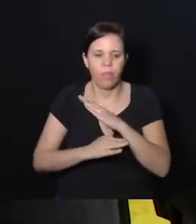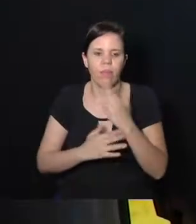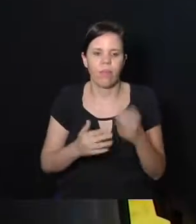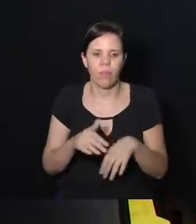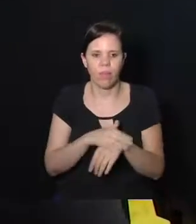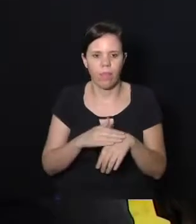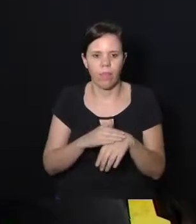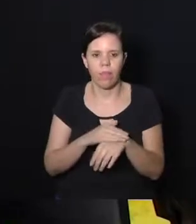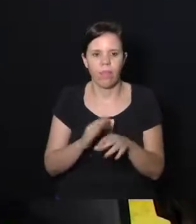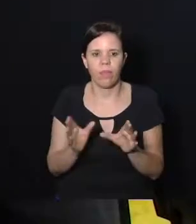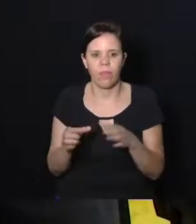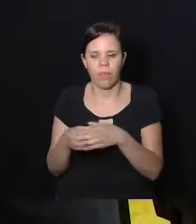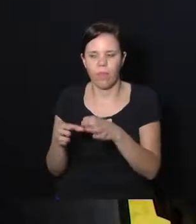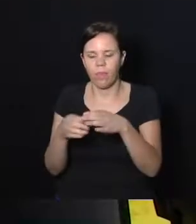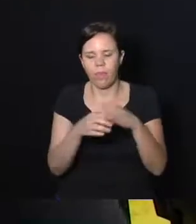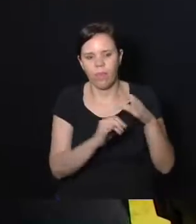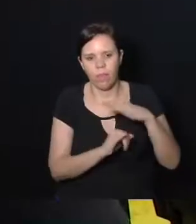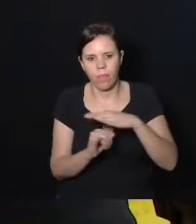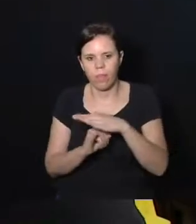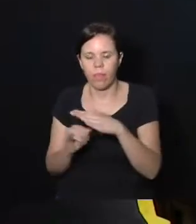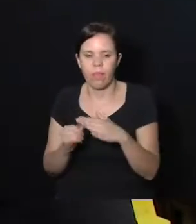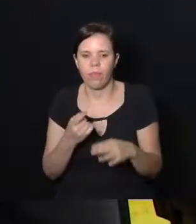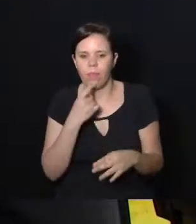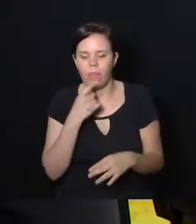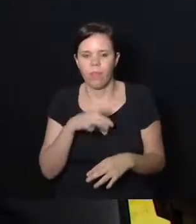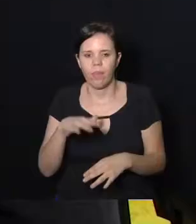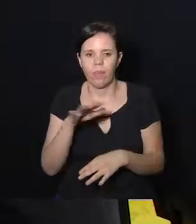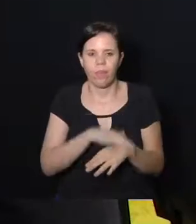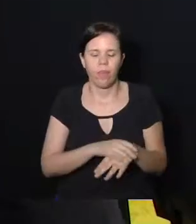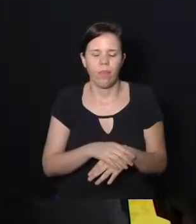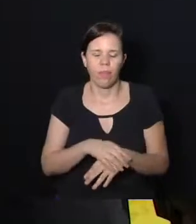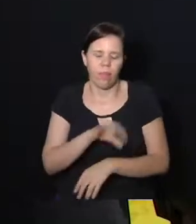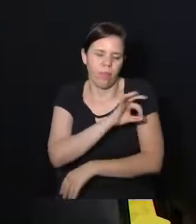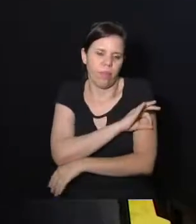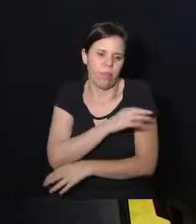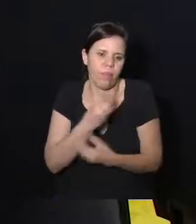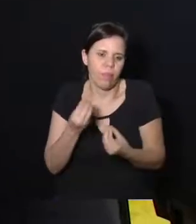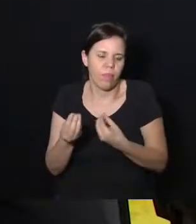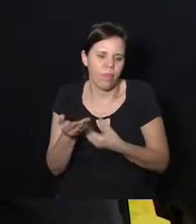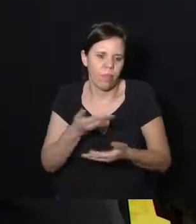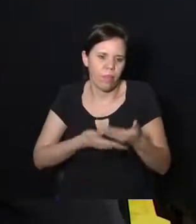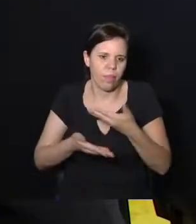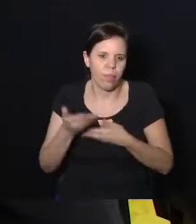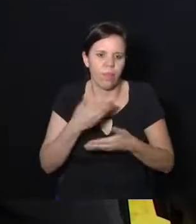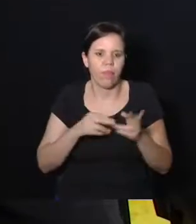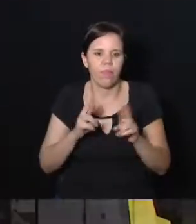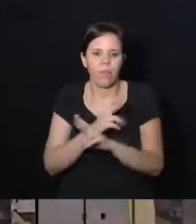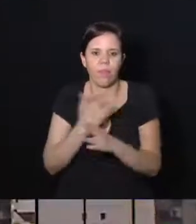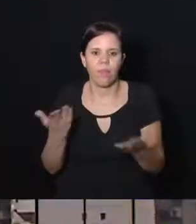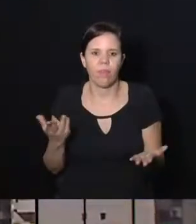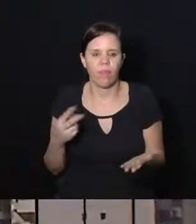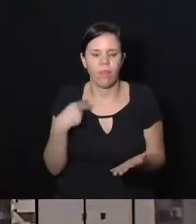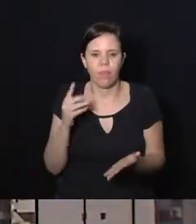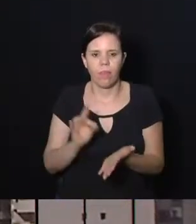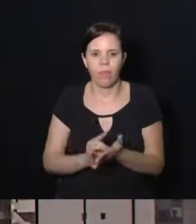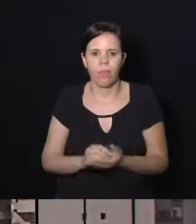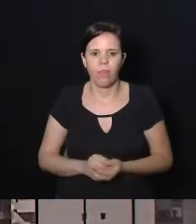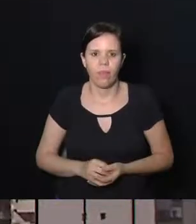as entidades que estão na cidade de Campinas, como conversa com o Poder Executivo e o que faz de fato um vereador.